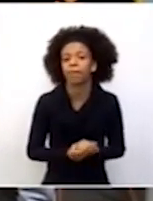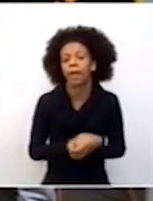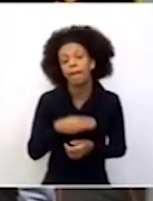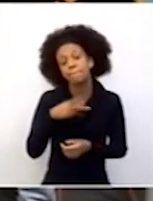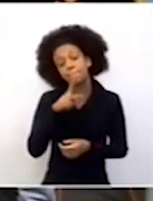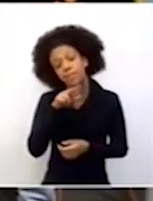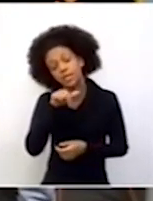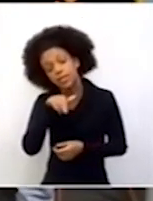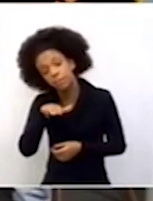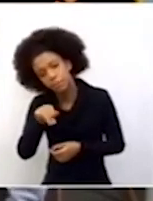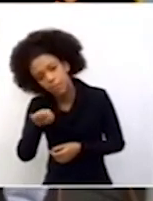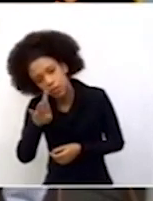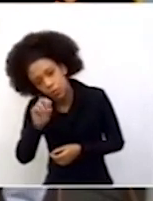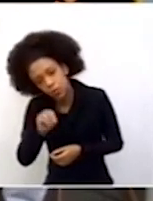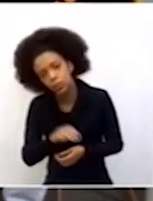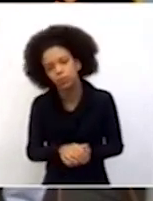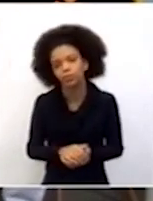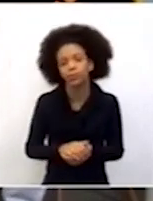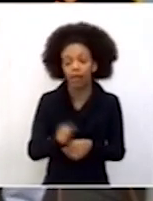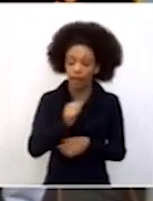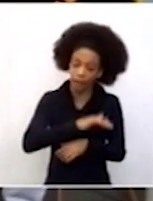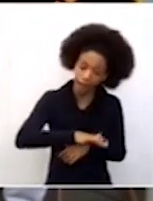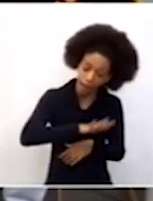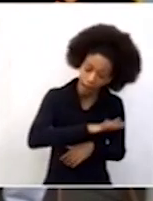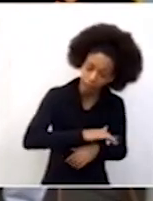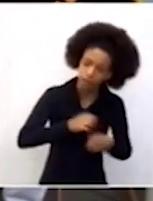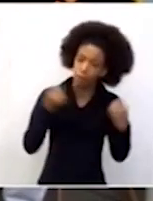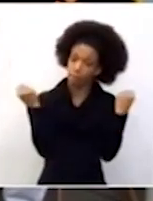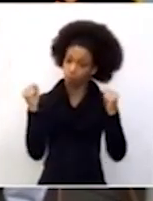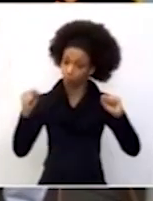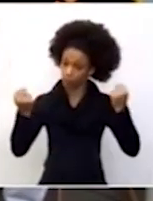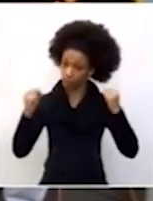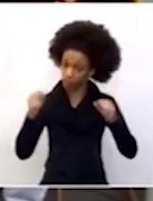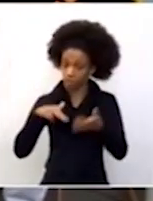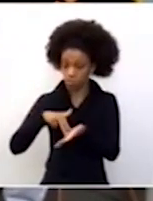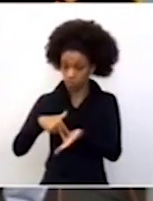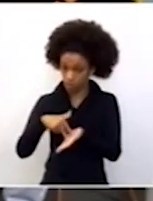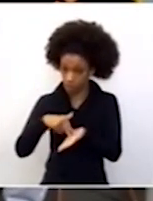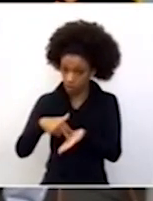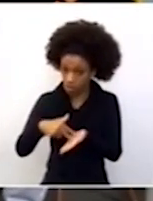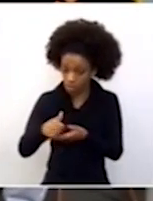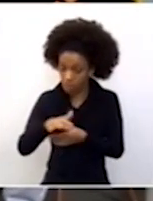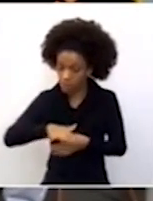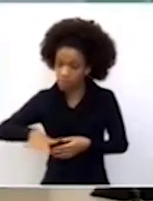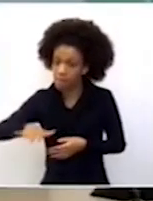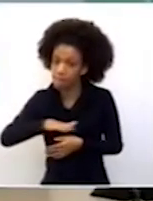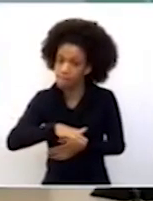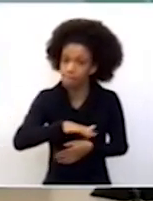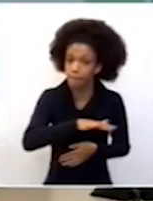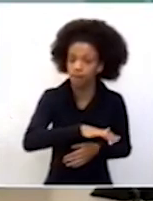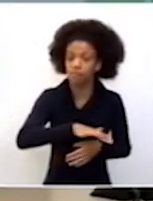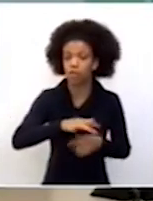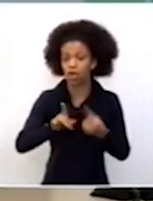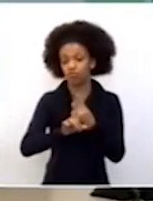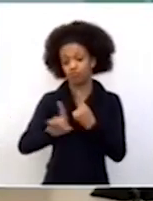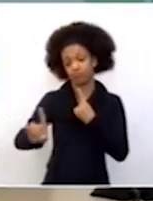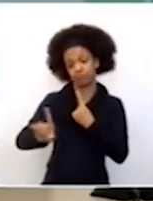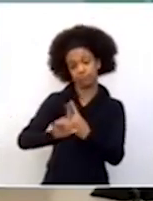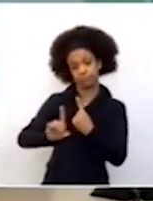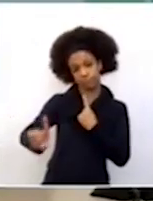perímetro, área, movimento, equilíbrio, espaço,